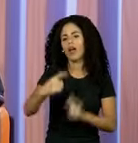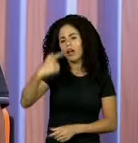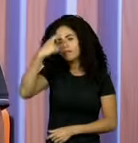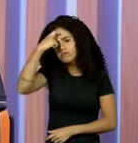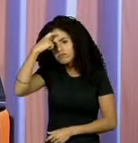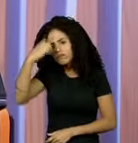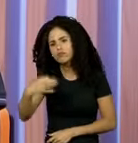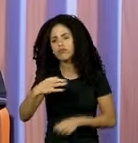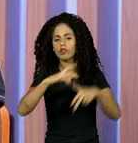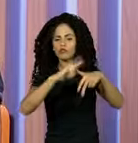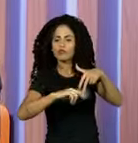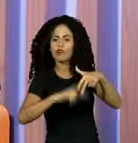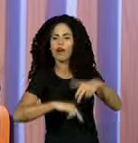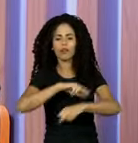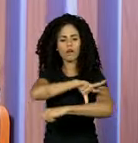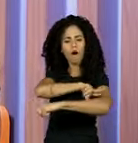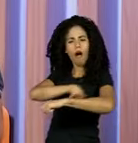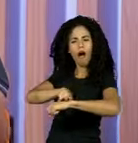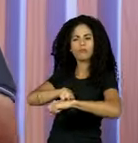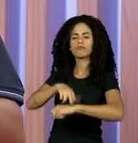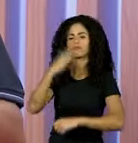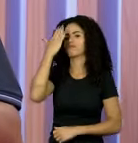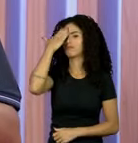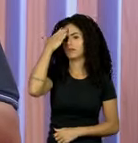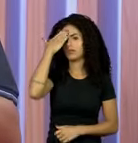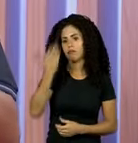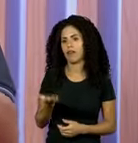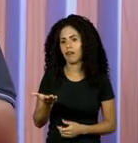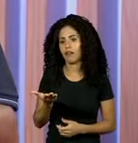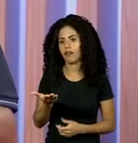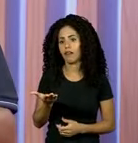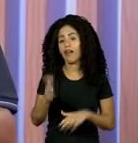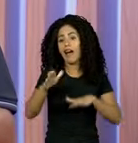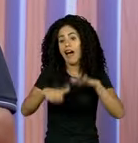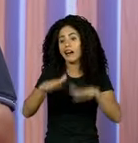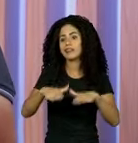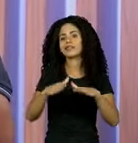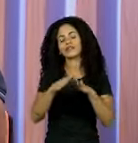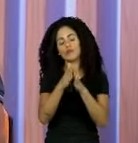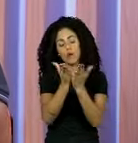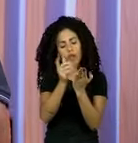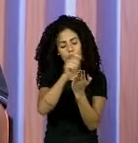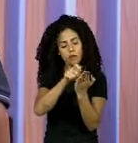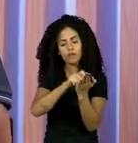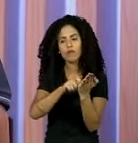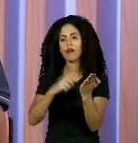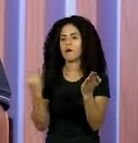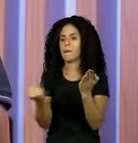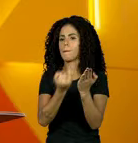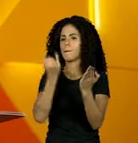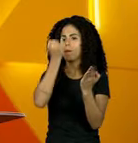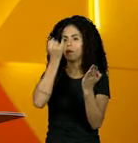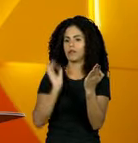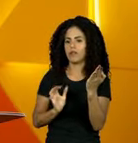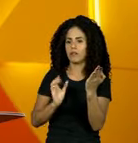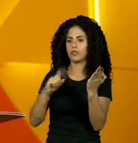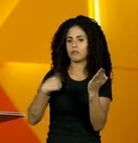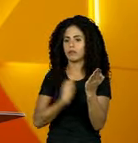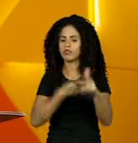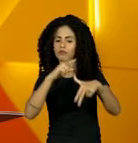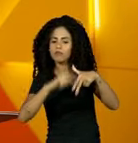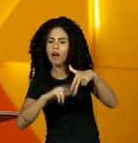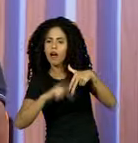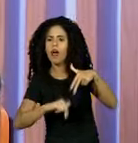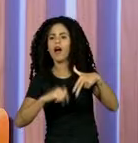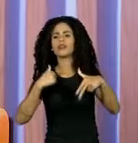classe gênero e Raça também fora dos livros O livro é fundamental mas a gente começa a adquirir a nossa consciência de classe raça